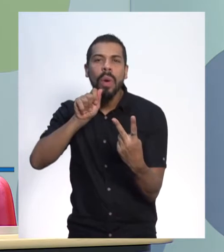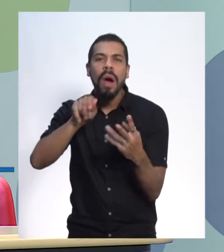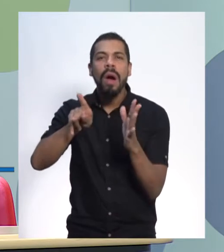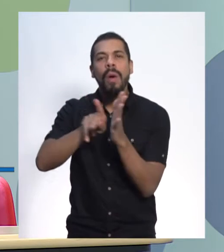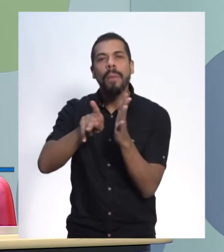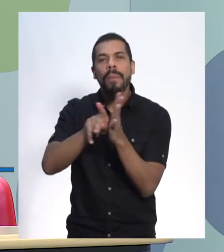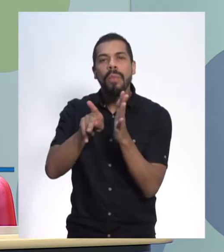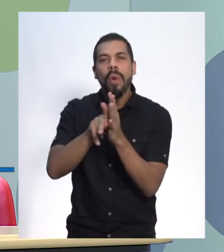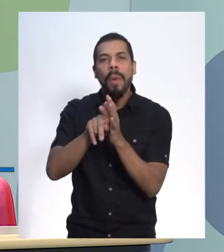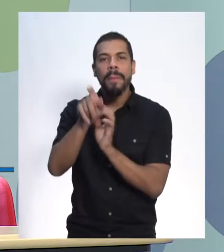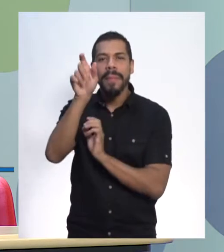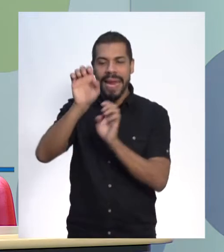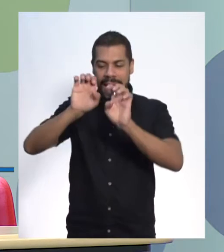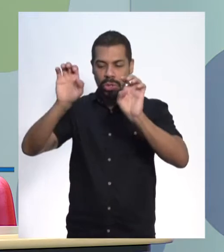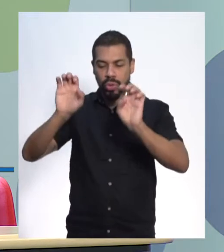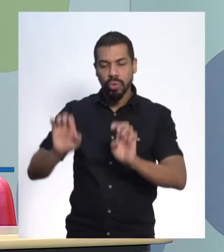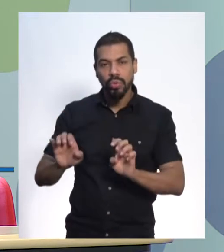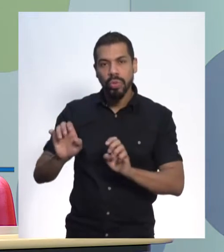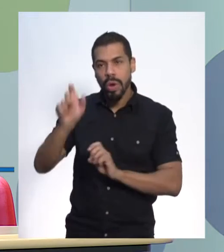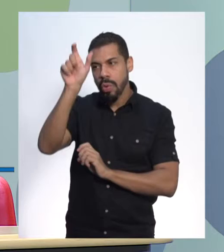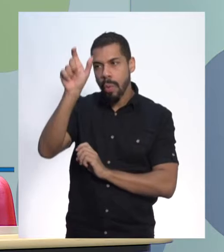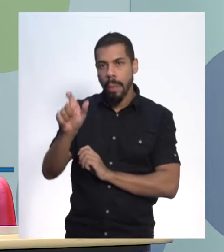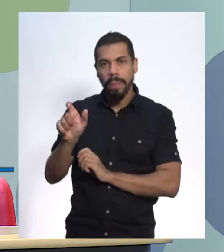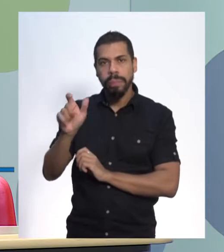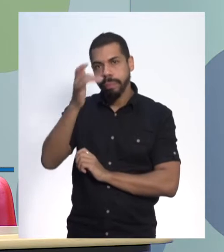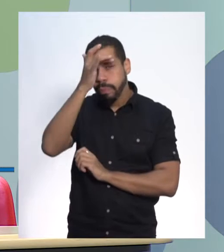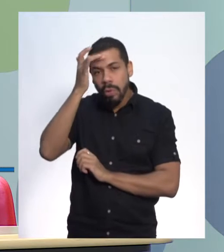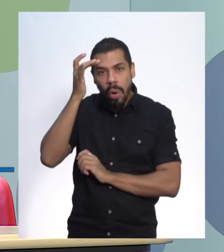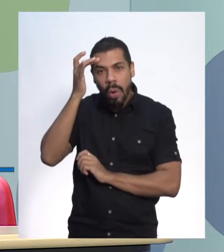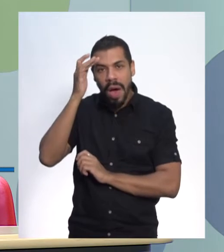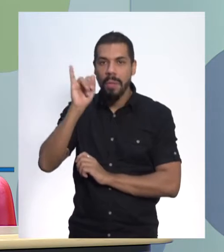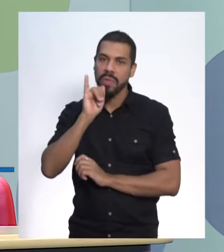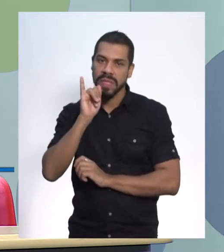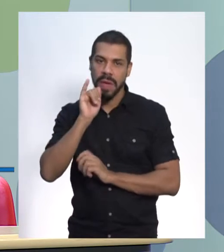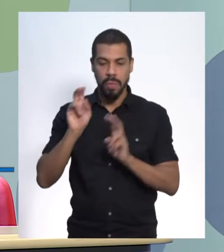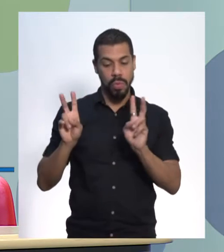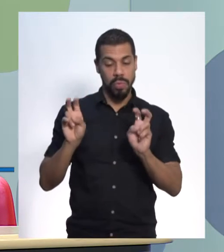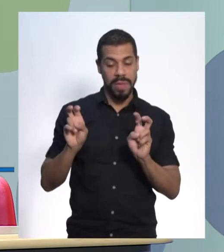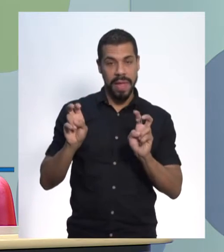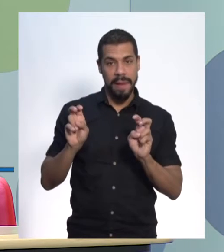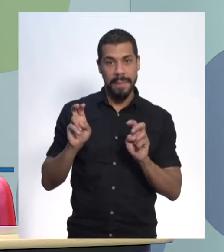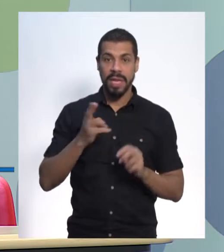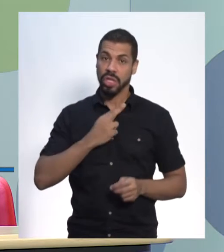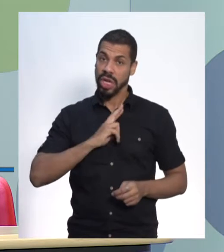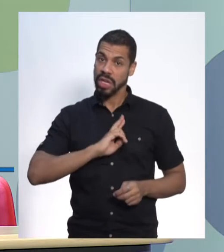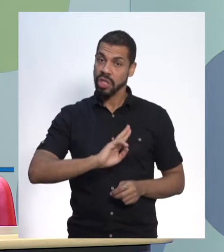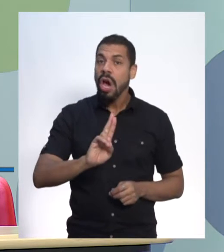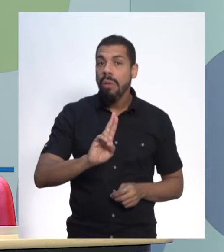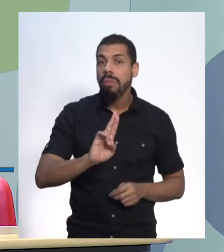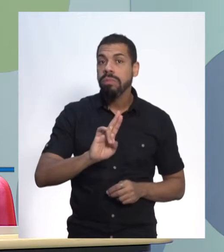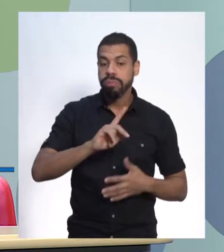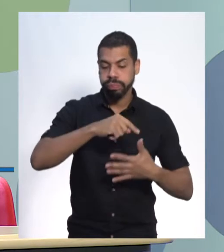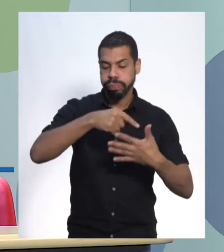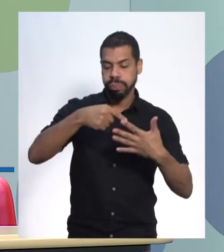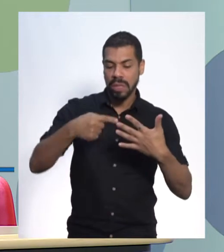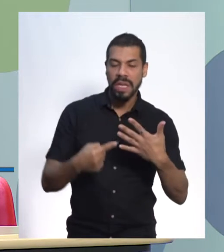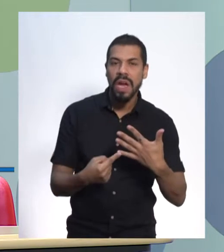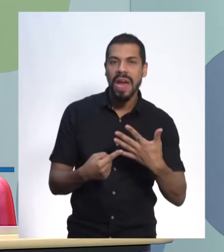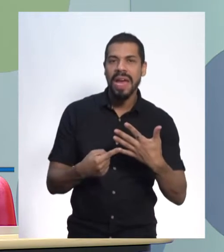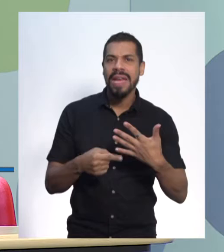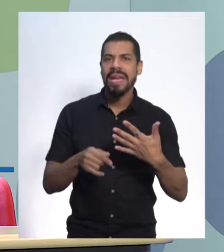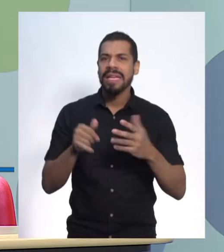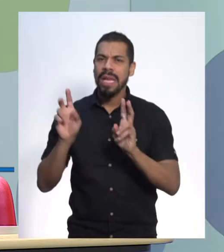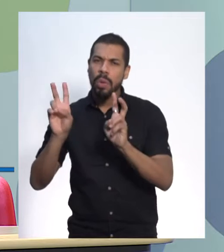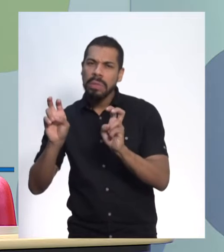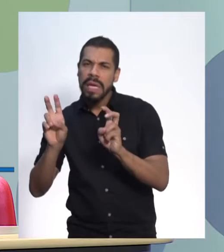personagem, da estrutura desse personagem para contar essa história. Se é um tema religioso, eu vou ter que escolher as particularidades da religião. Se é um tema político, eu